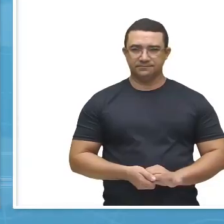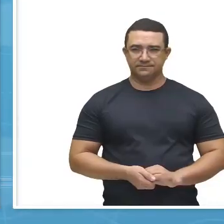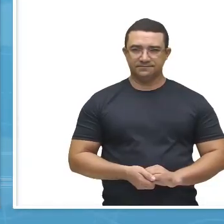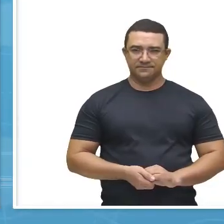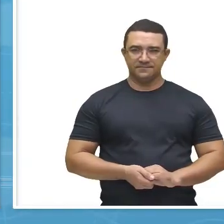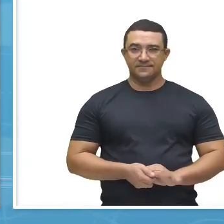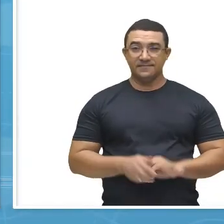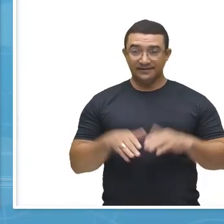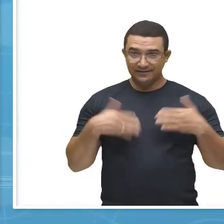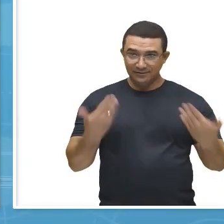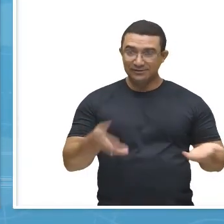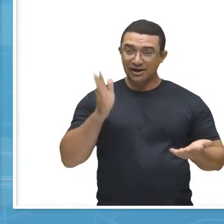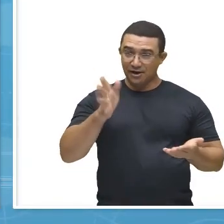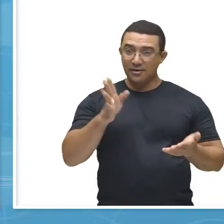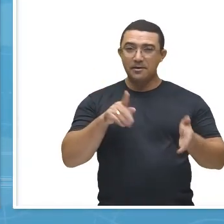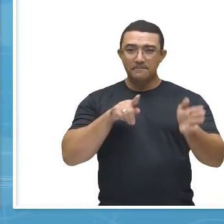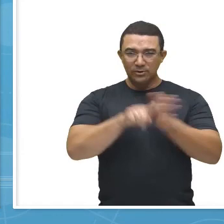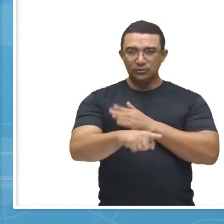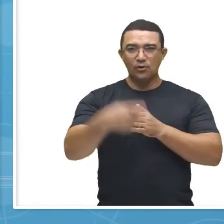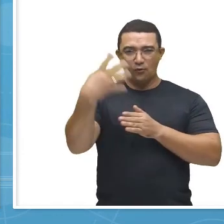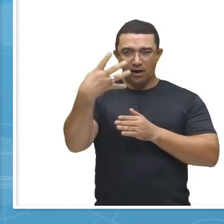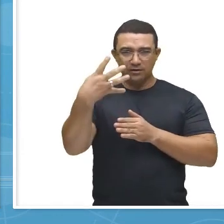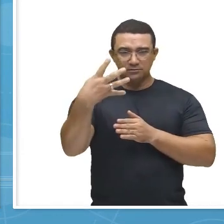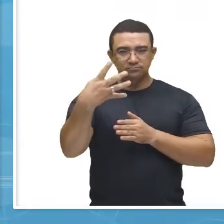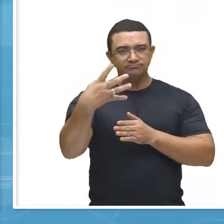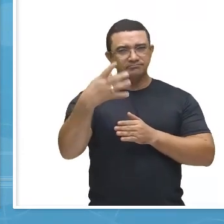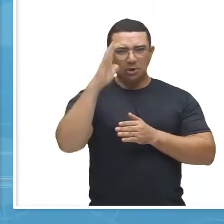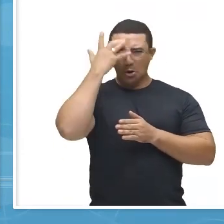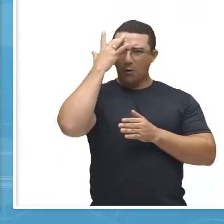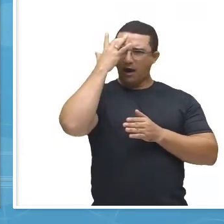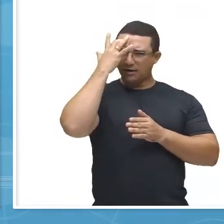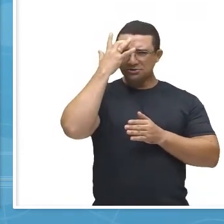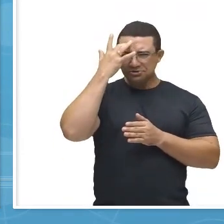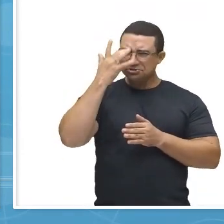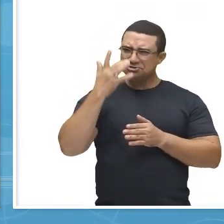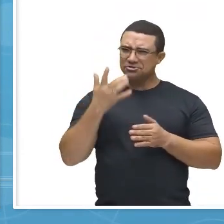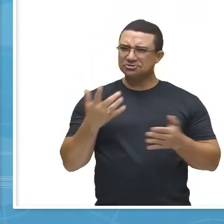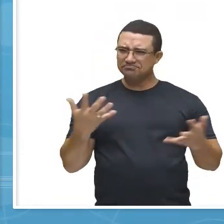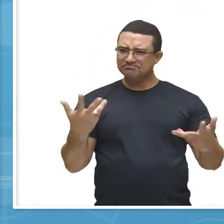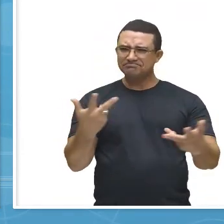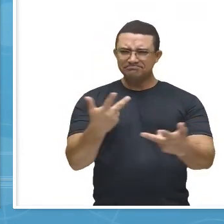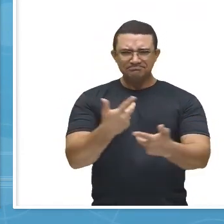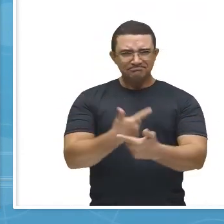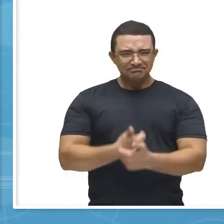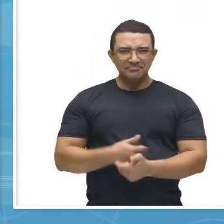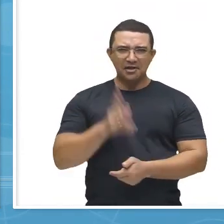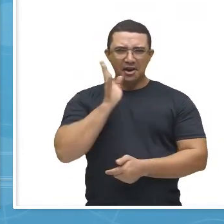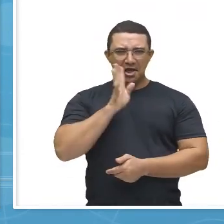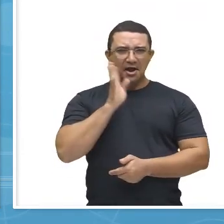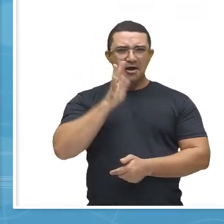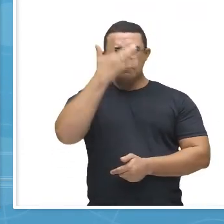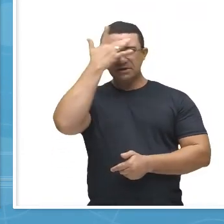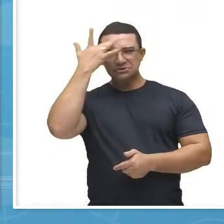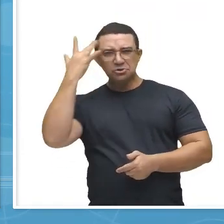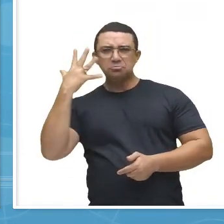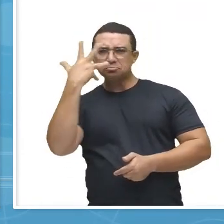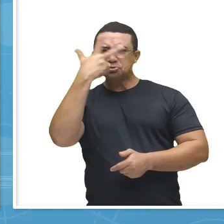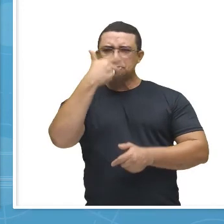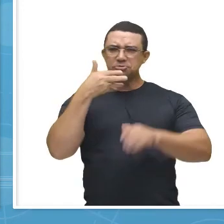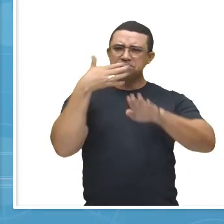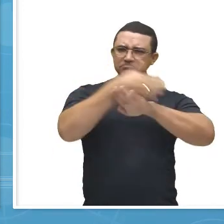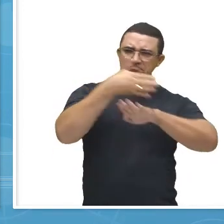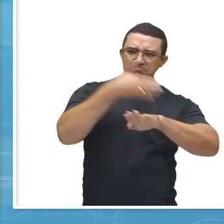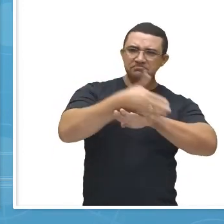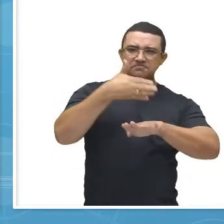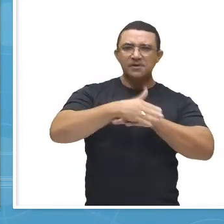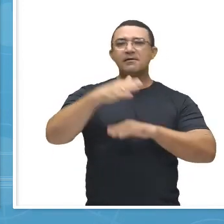Então, quarta e última questão. Eu estou achando maravilhoso a participação de tanta gente bonita, tanto aqui de Manaus